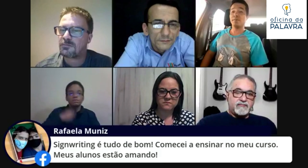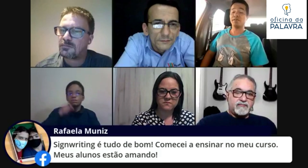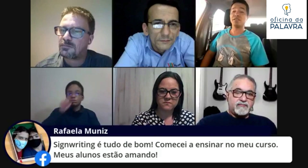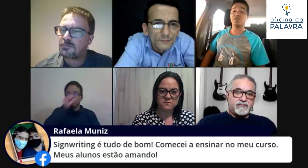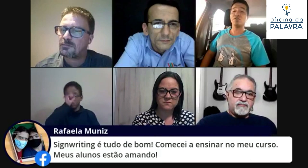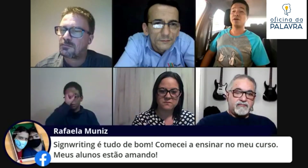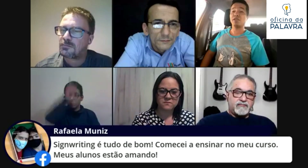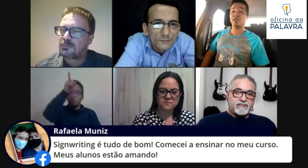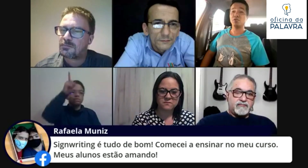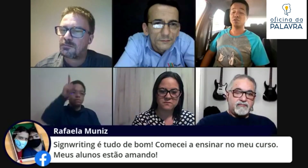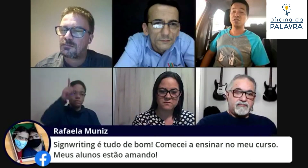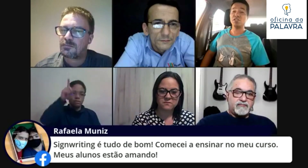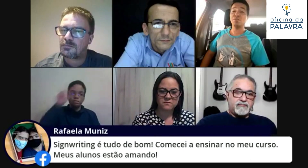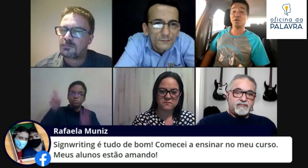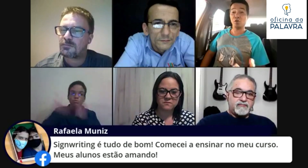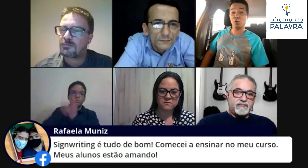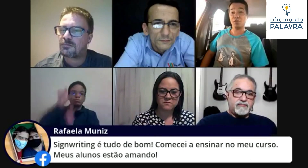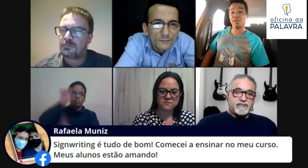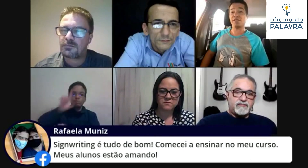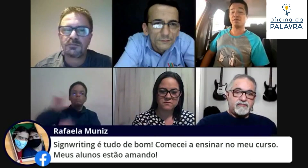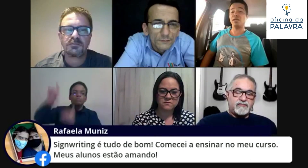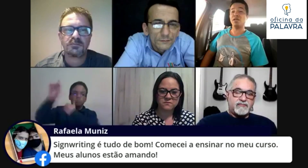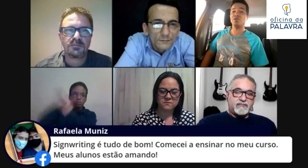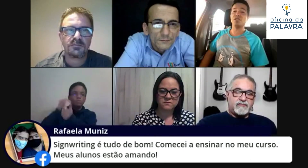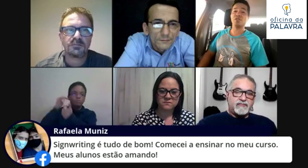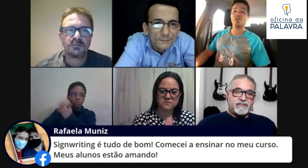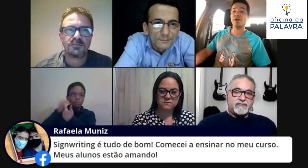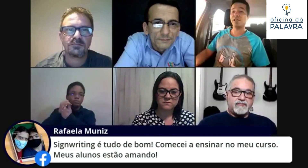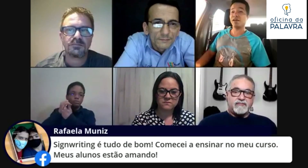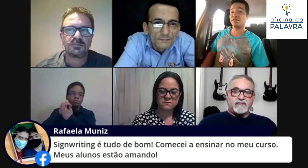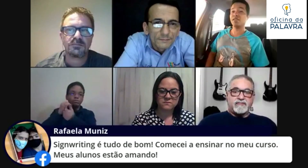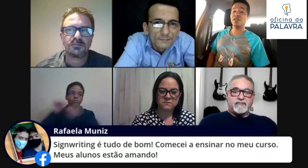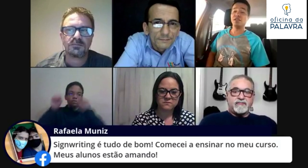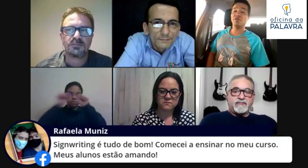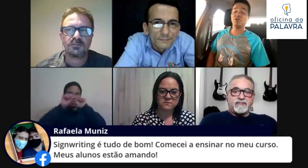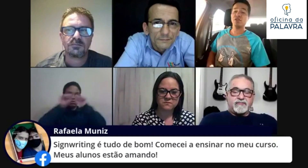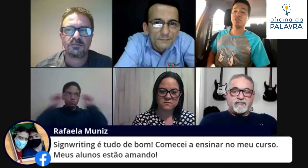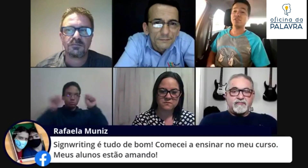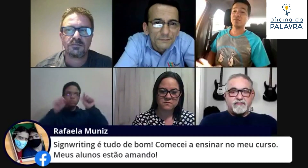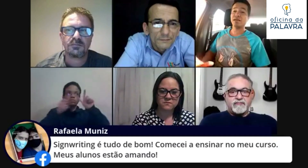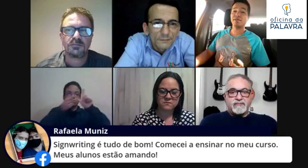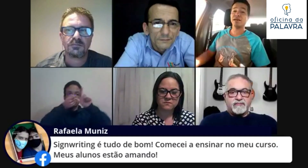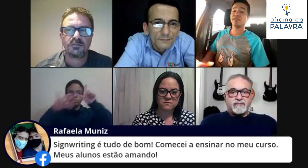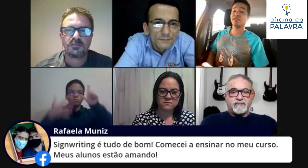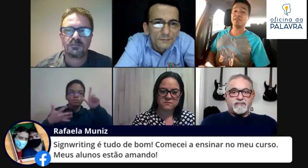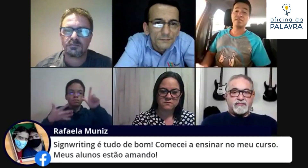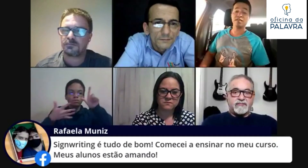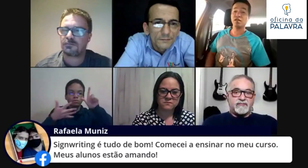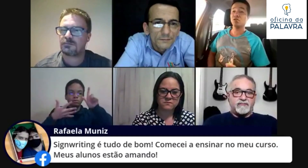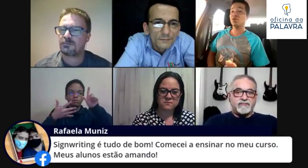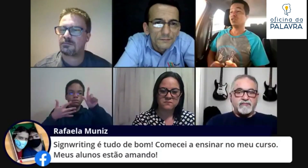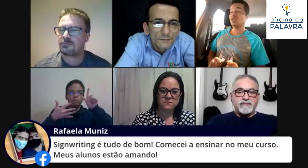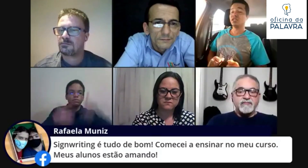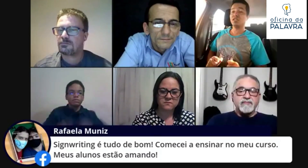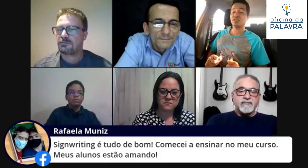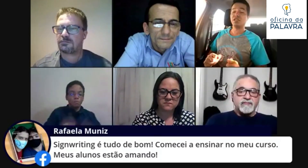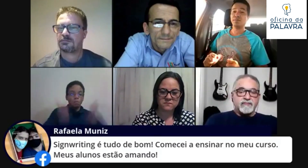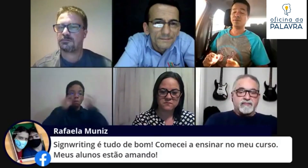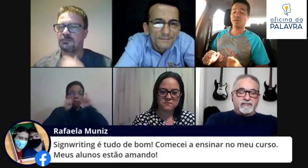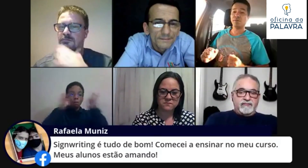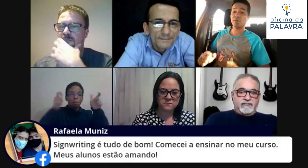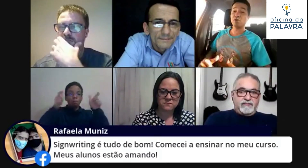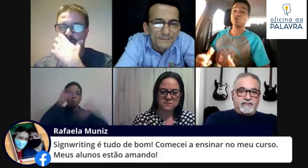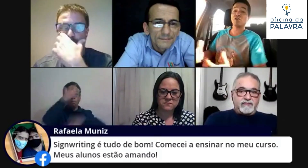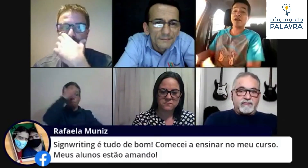para transformar aquilo num sistema glossa também, usando as palavras que chamassem mais atenção,